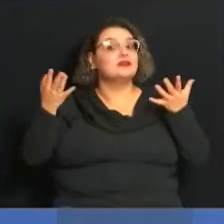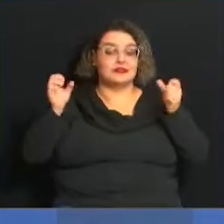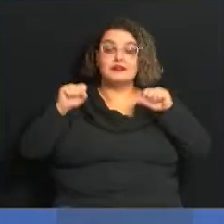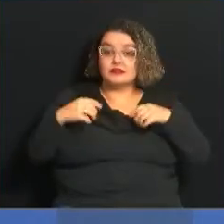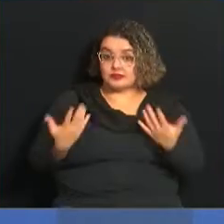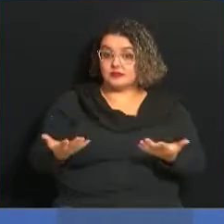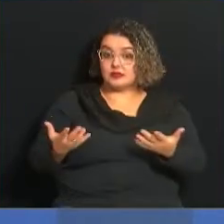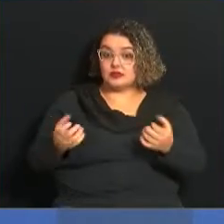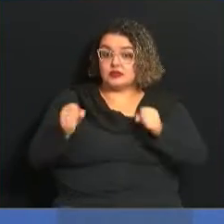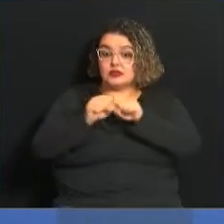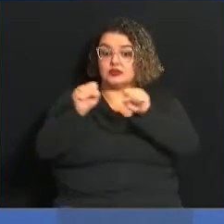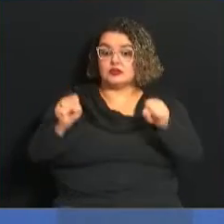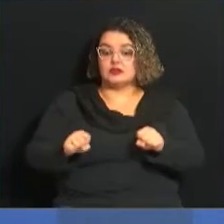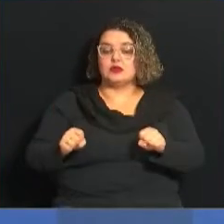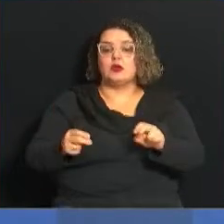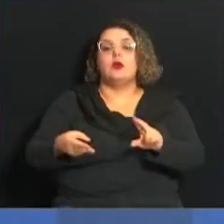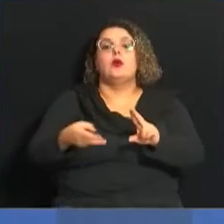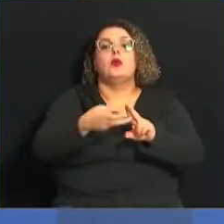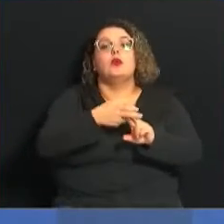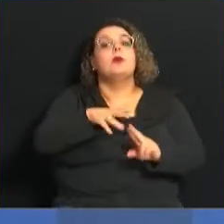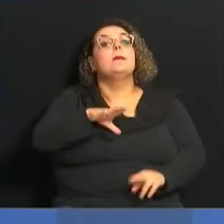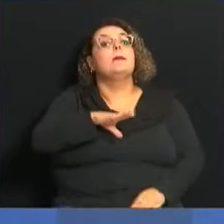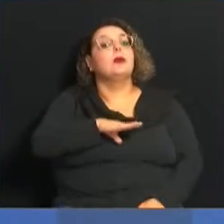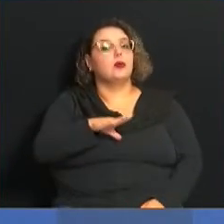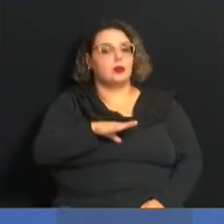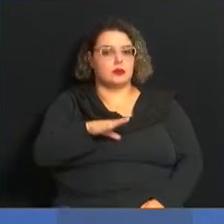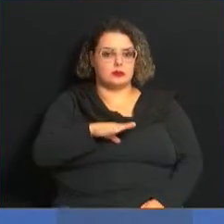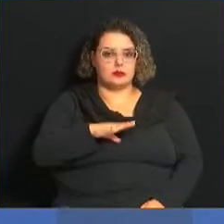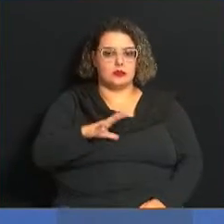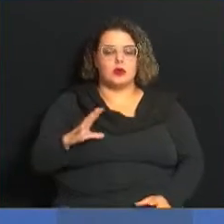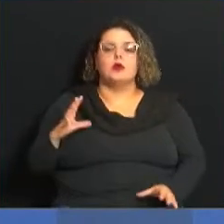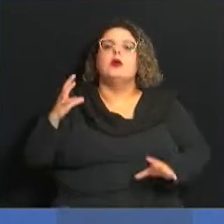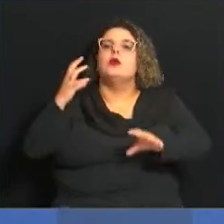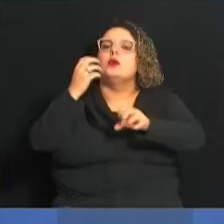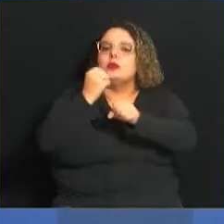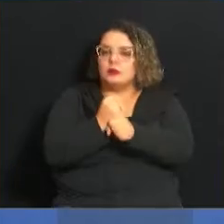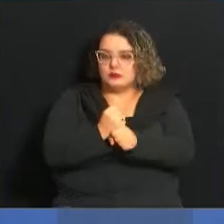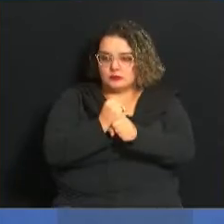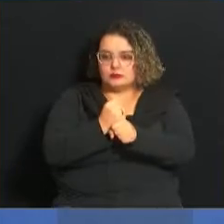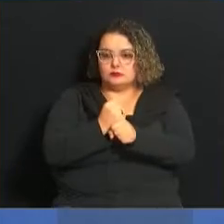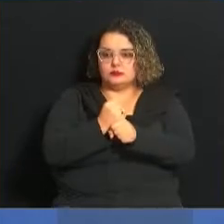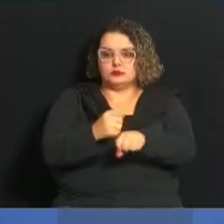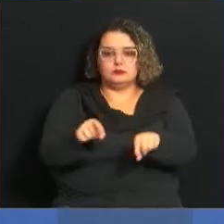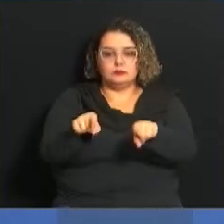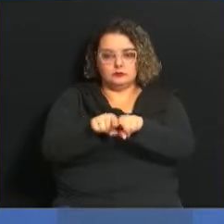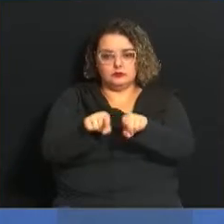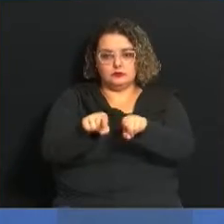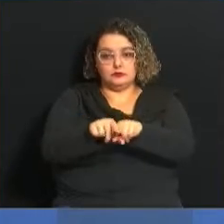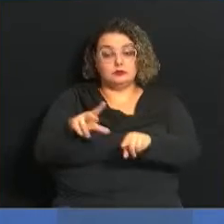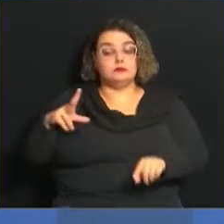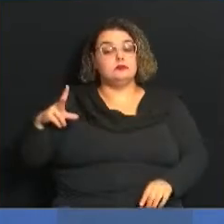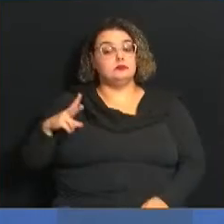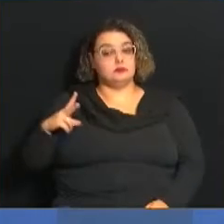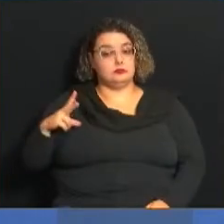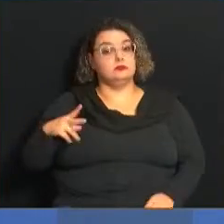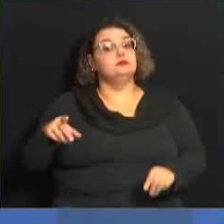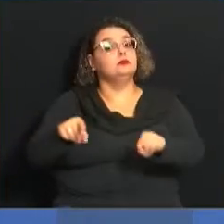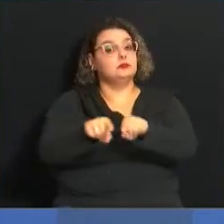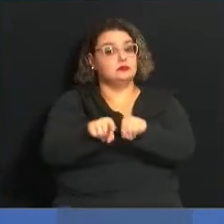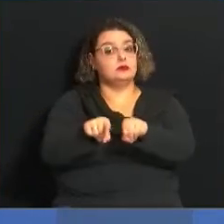Sistema Único de Saúde Municipal. Os dados completos englobam também as redes particulares e também o